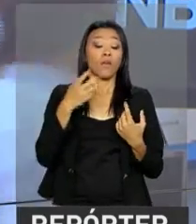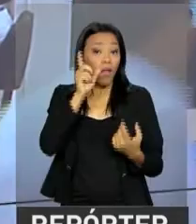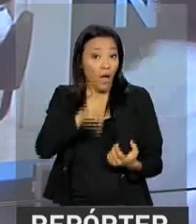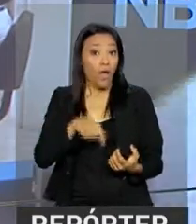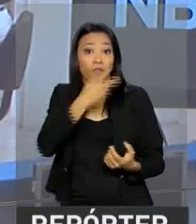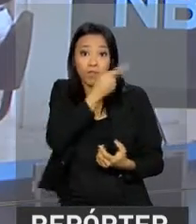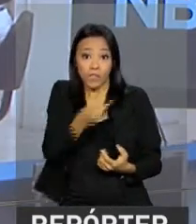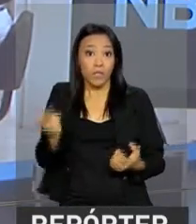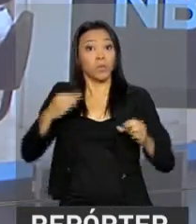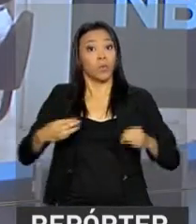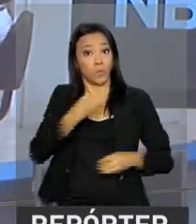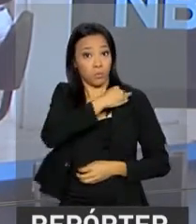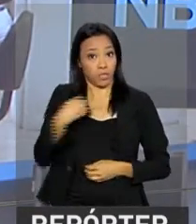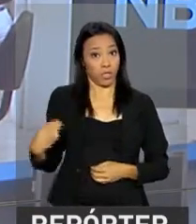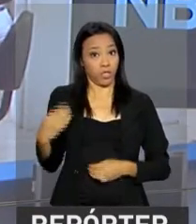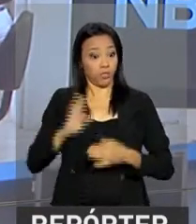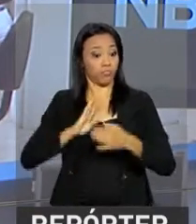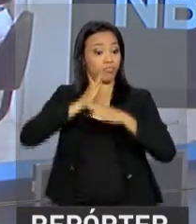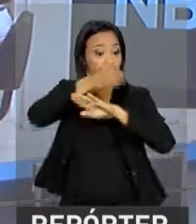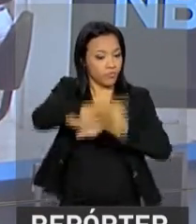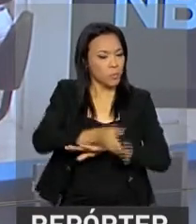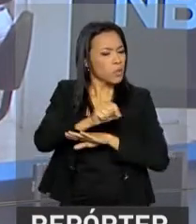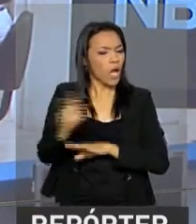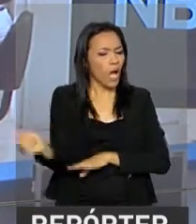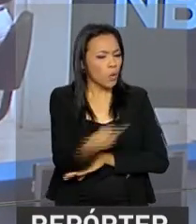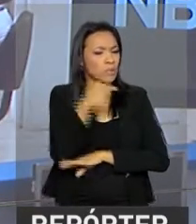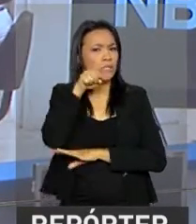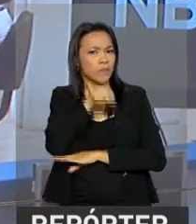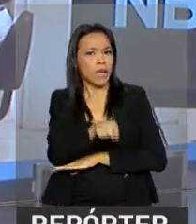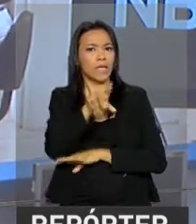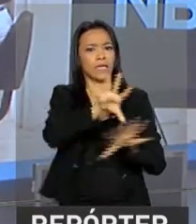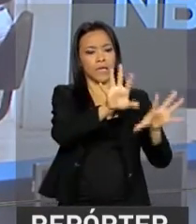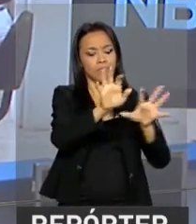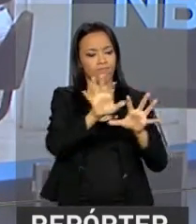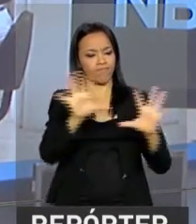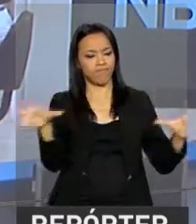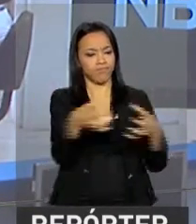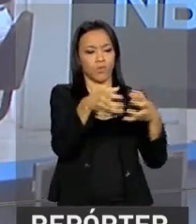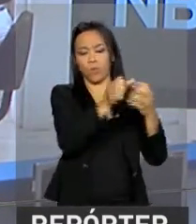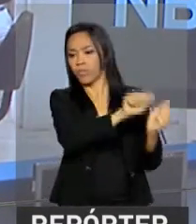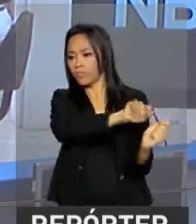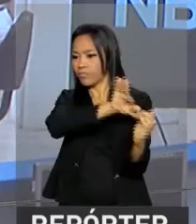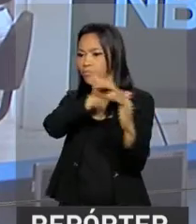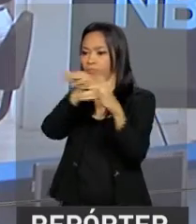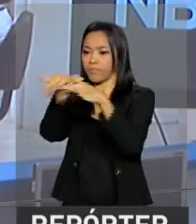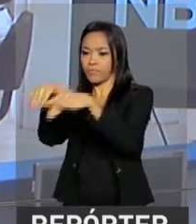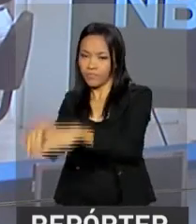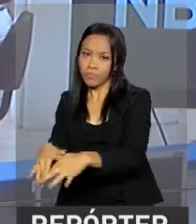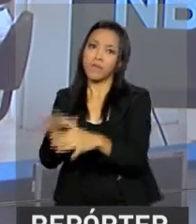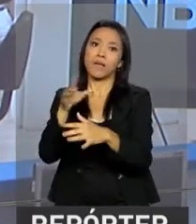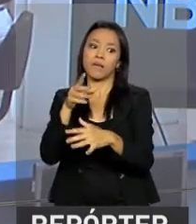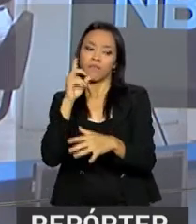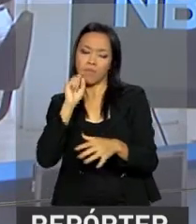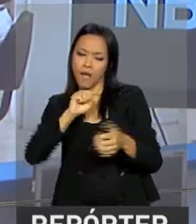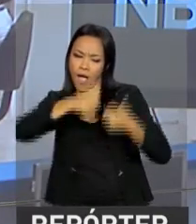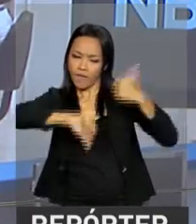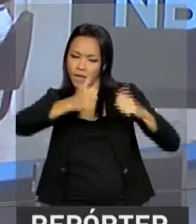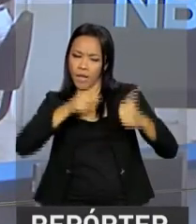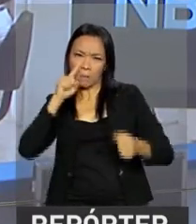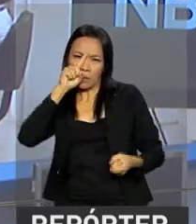ocorreu a rebelião e anunciou que a transferência de presos vai levar em conta a periculosidade.